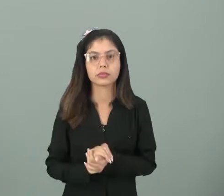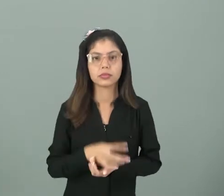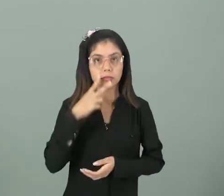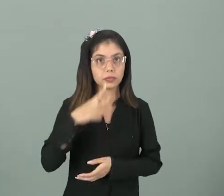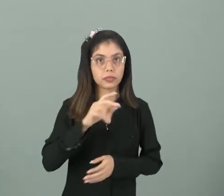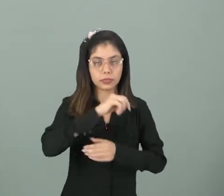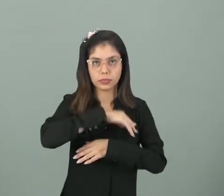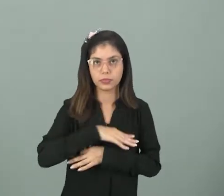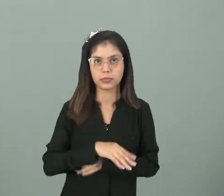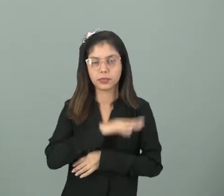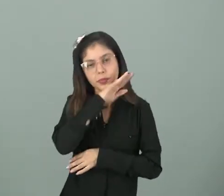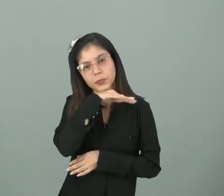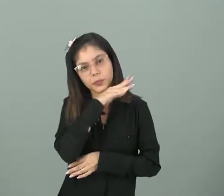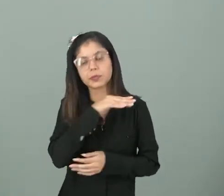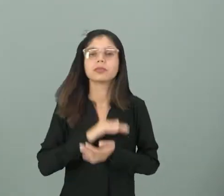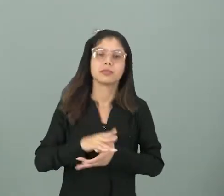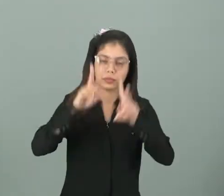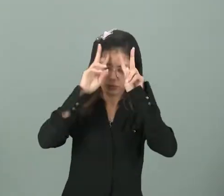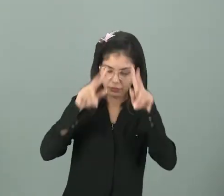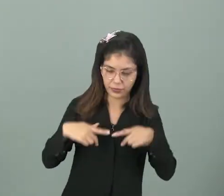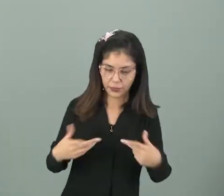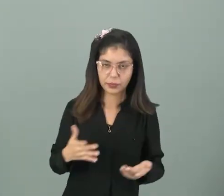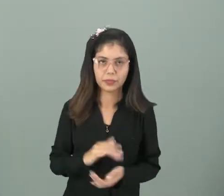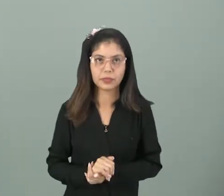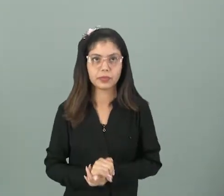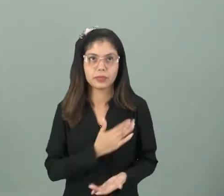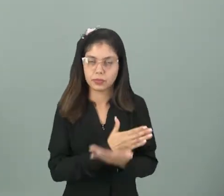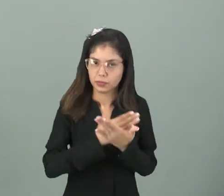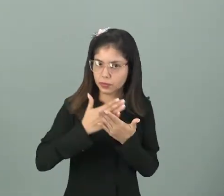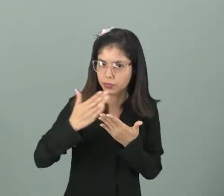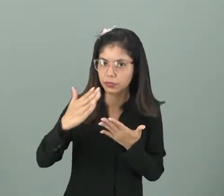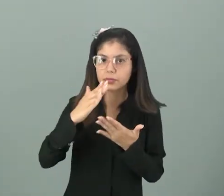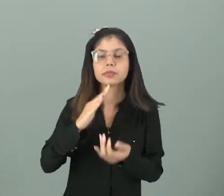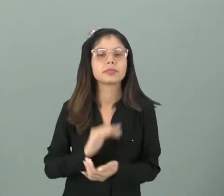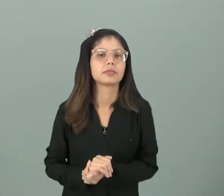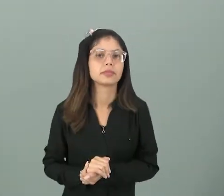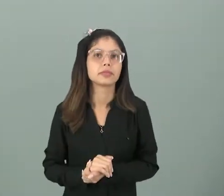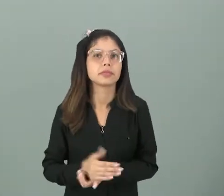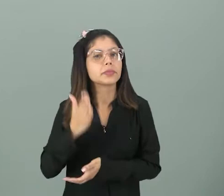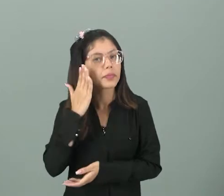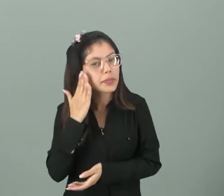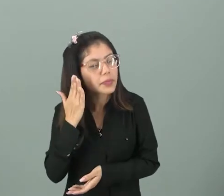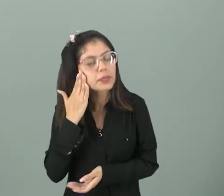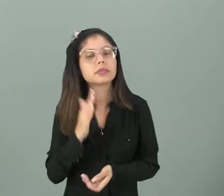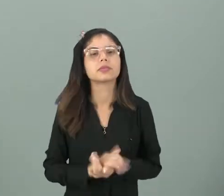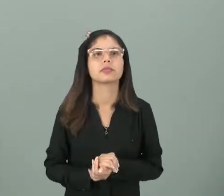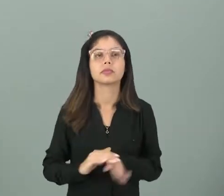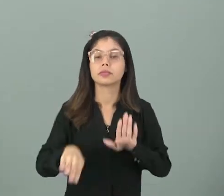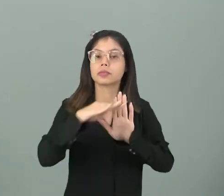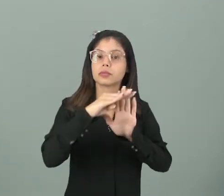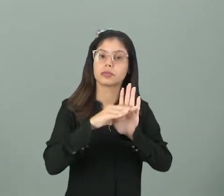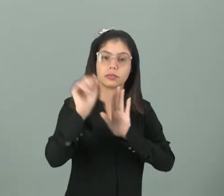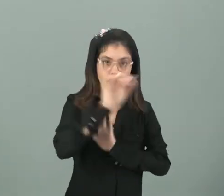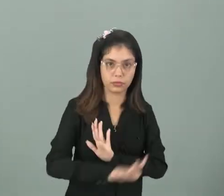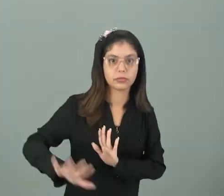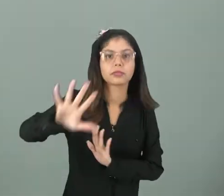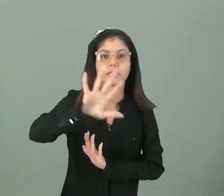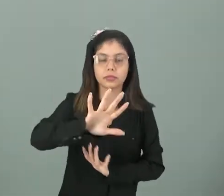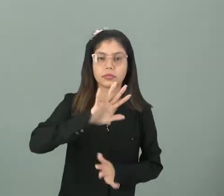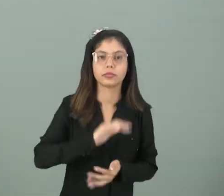seres vivos. Vamos lá? Então, para começar, a gente vai entender o panorama geral do que